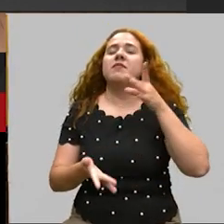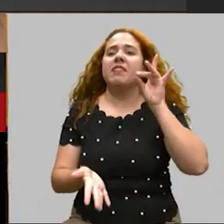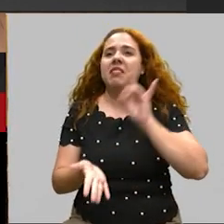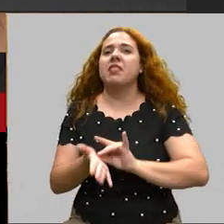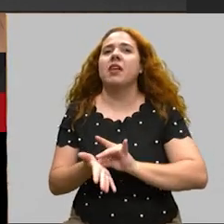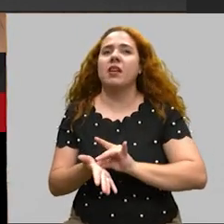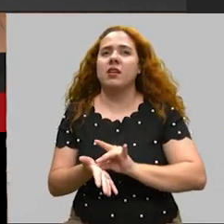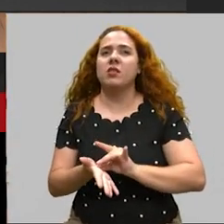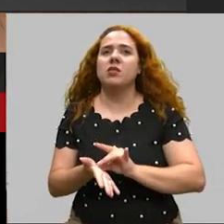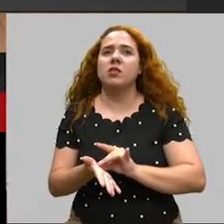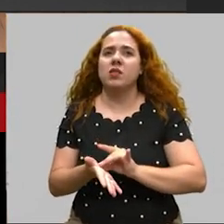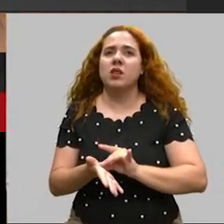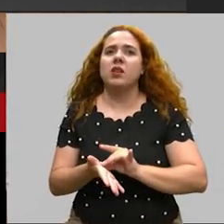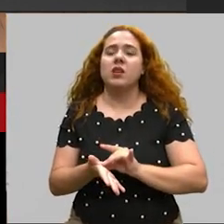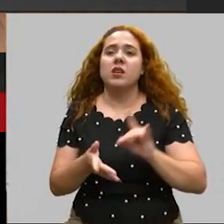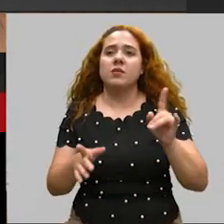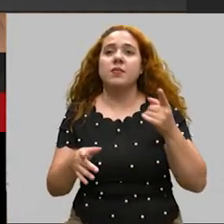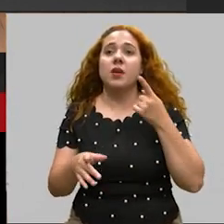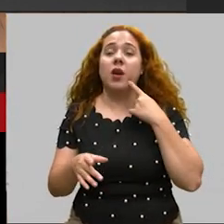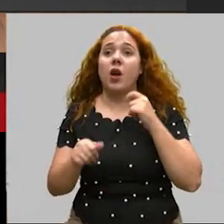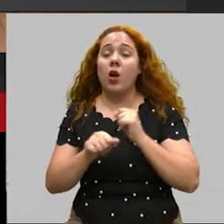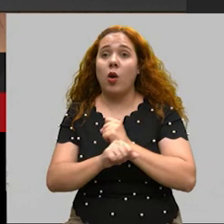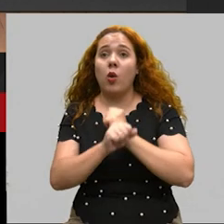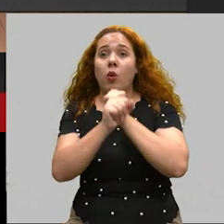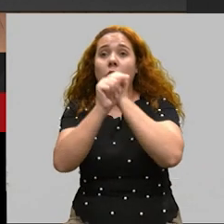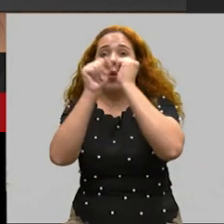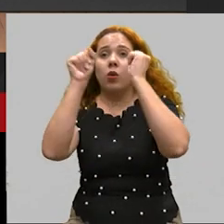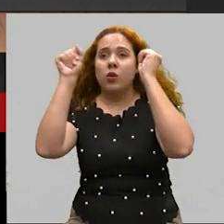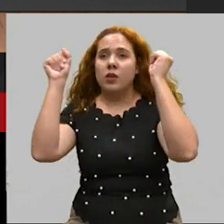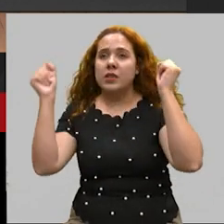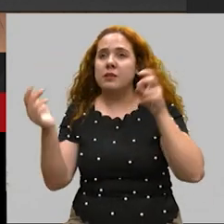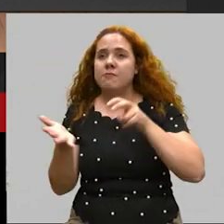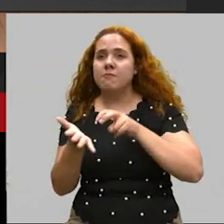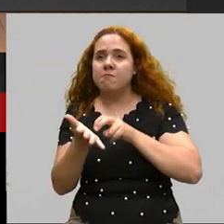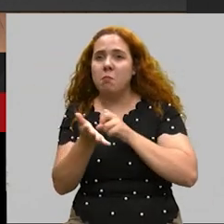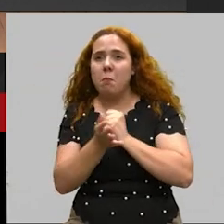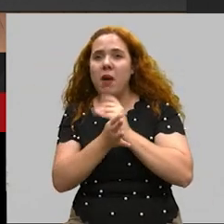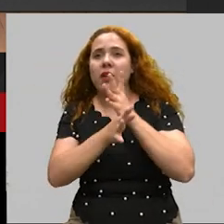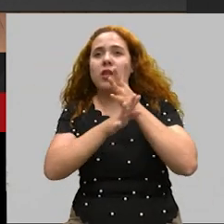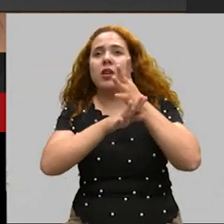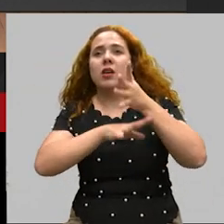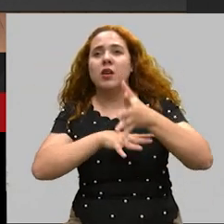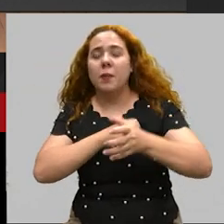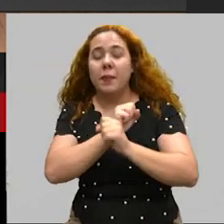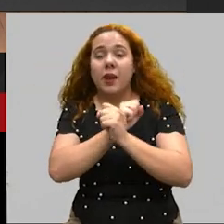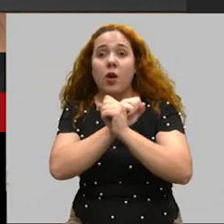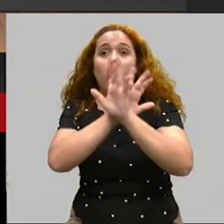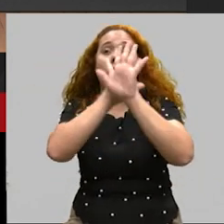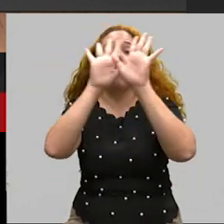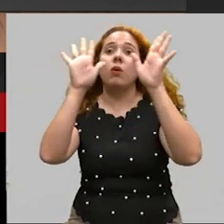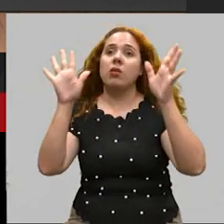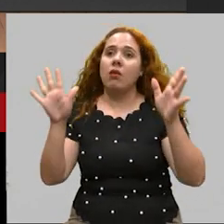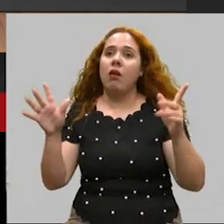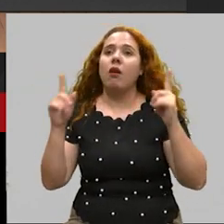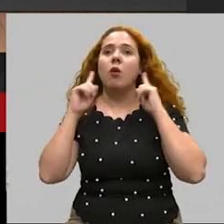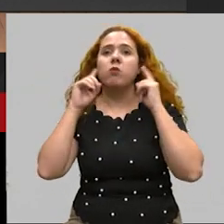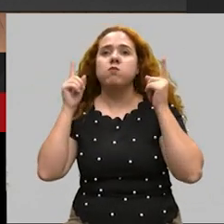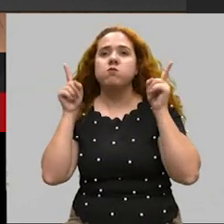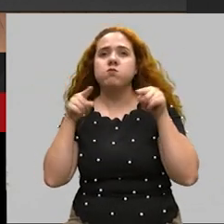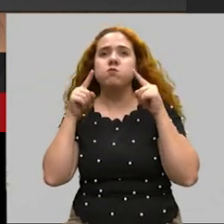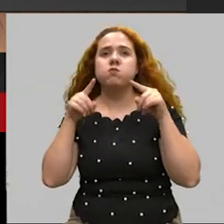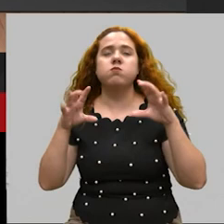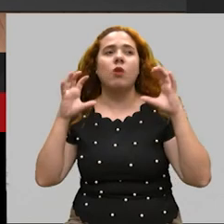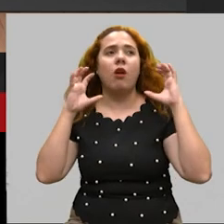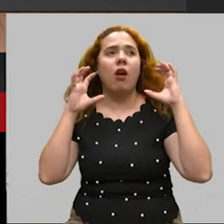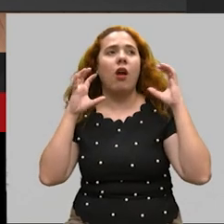madrugada não é de madrugada que o povo acorda na casa do vocês para ir trabalhar então é no rádio que toca de madrugada enquanto a pessoa tá tomando banho tá